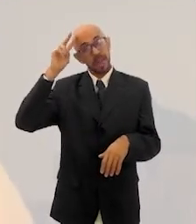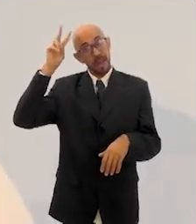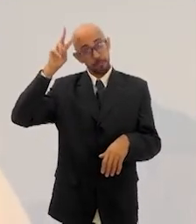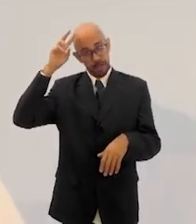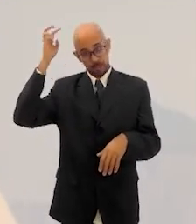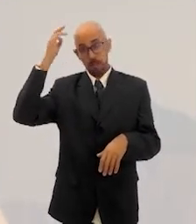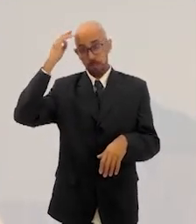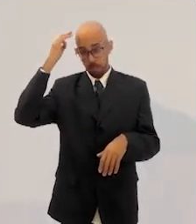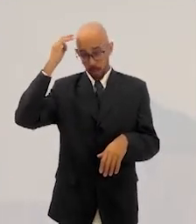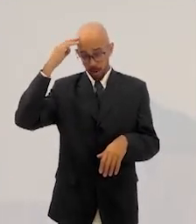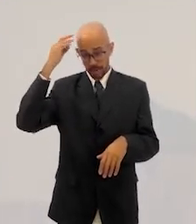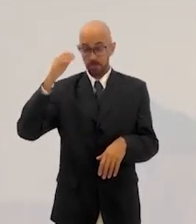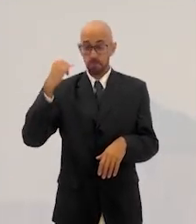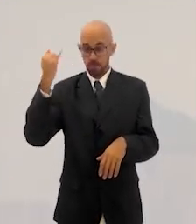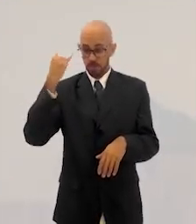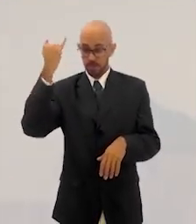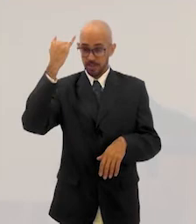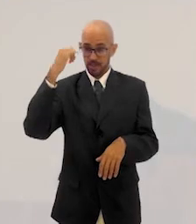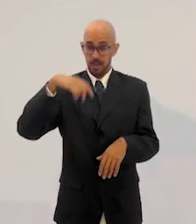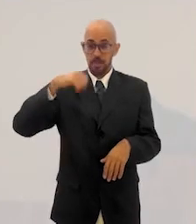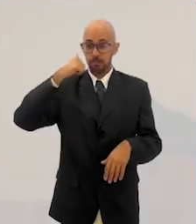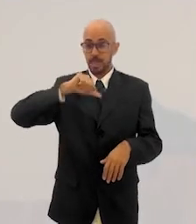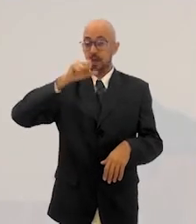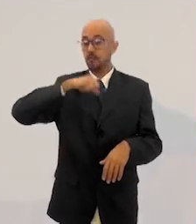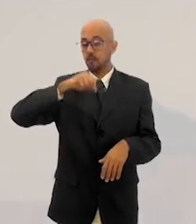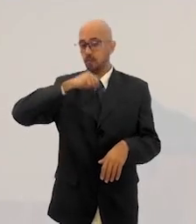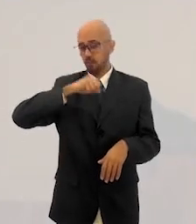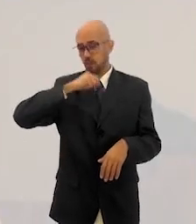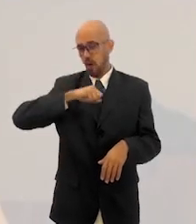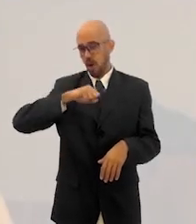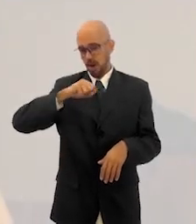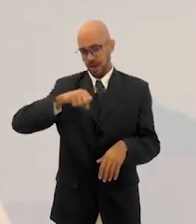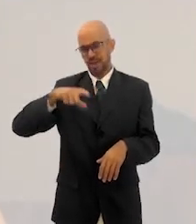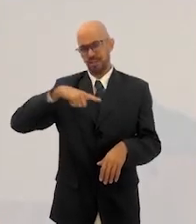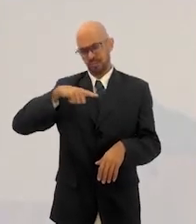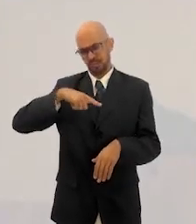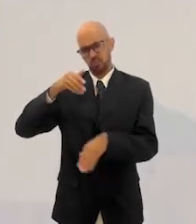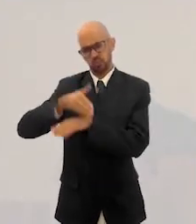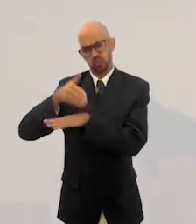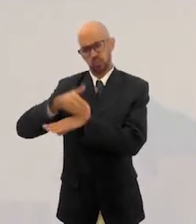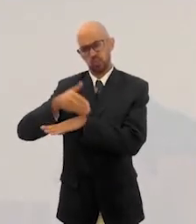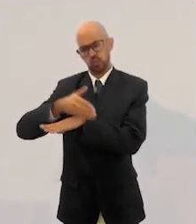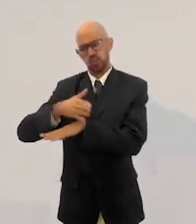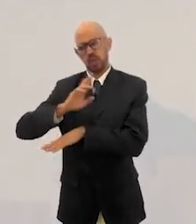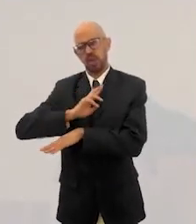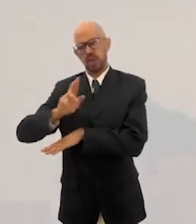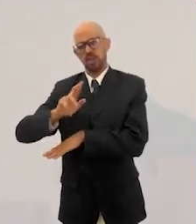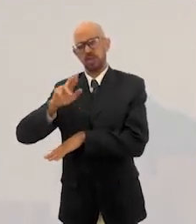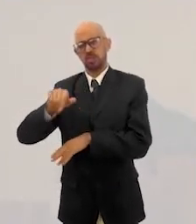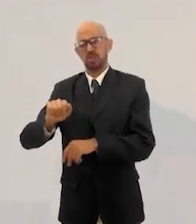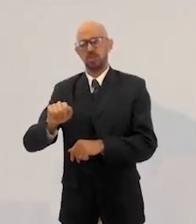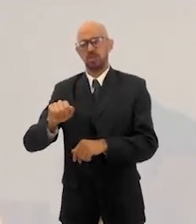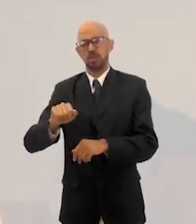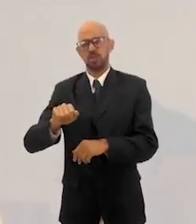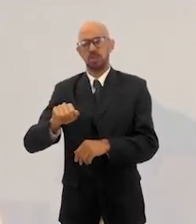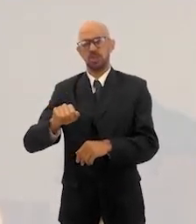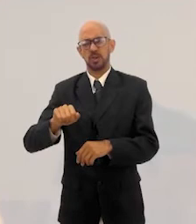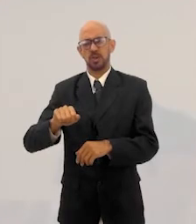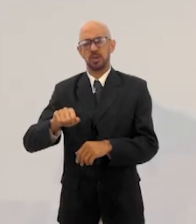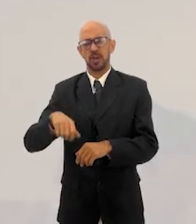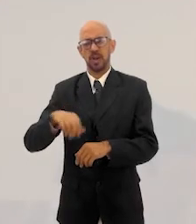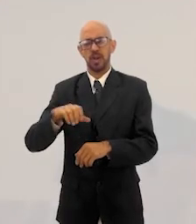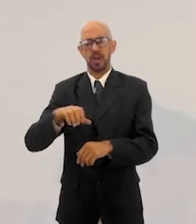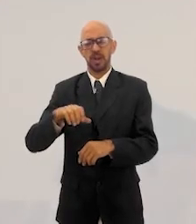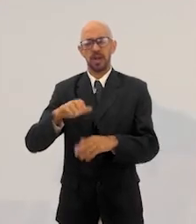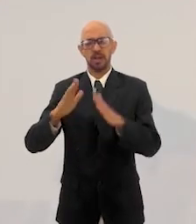Eu lembro a minha avó, essa minha avó, ela era religiosa, né? Era do ramo